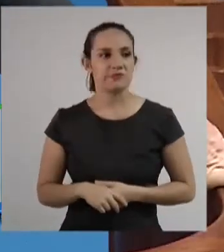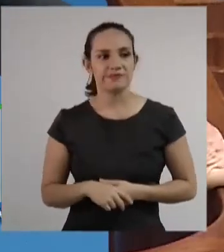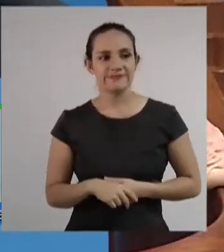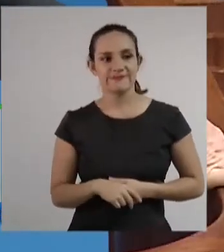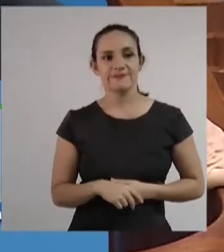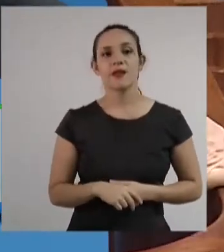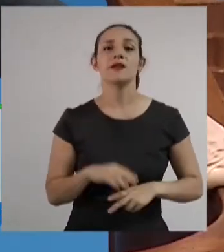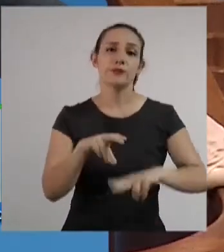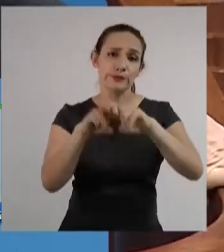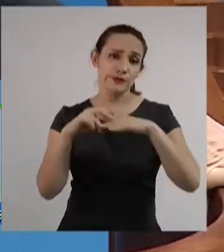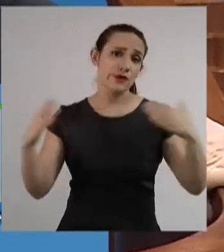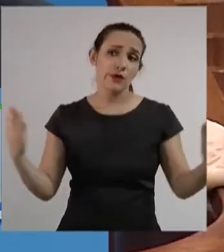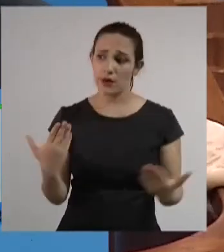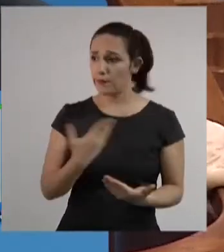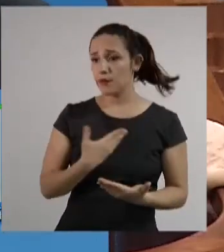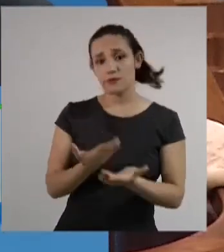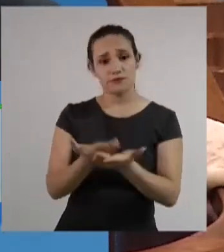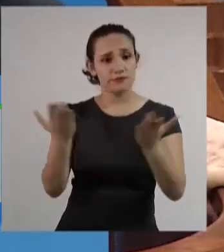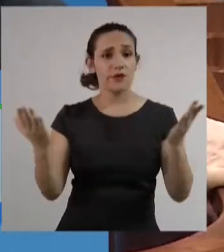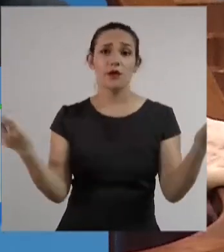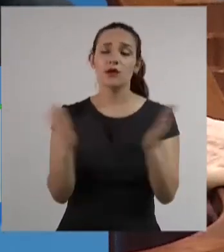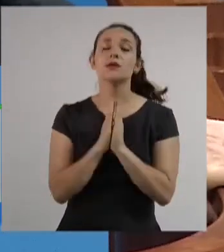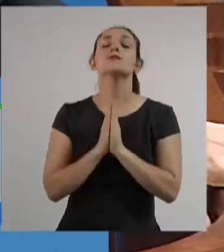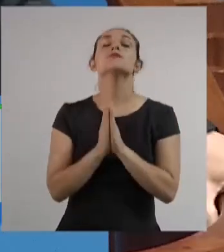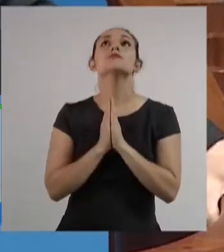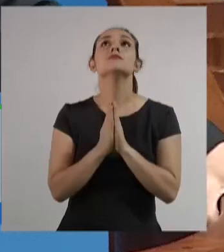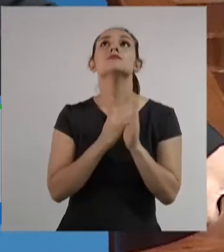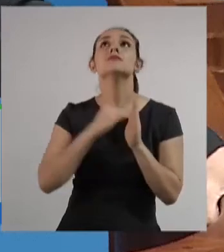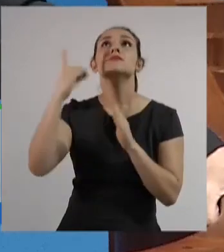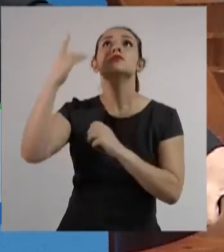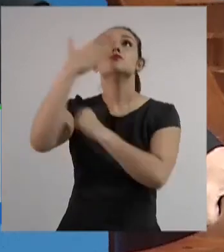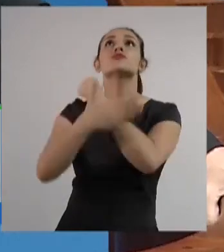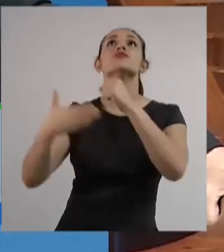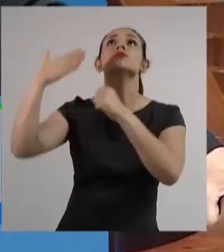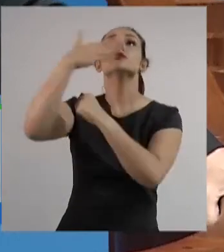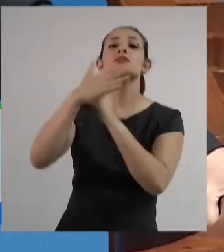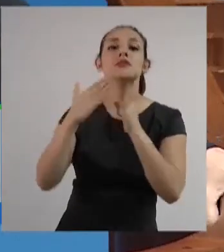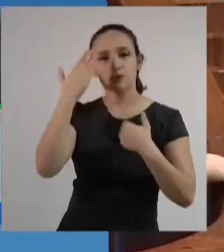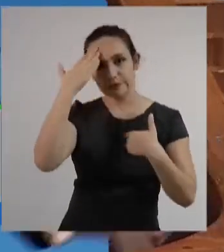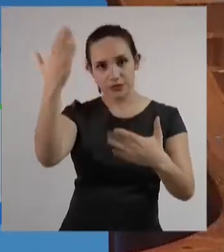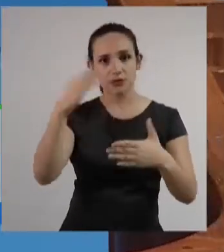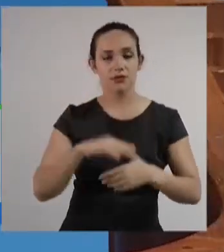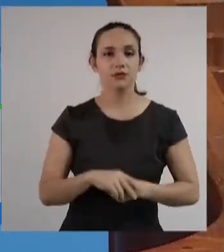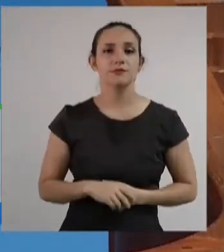Então, meus amigos, é rezar muito para que Deus nos proteja. Muito